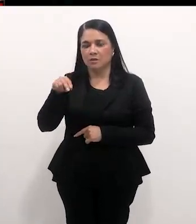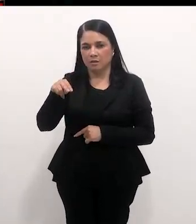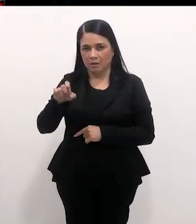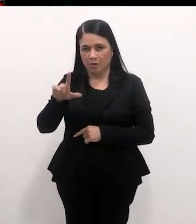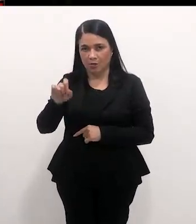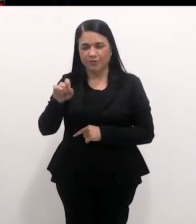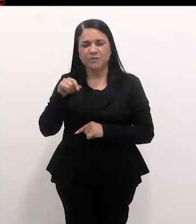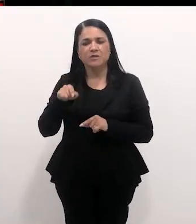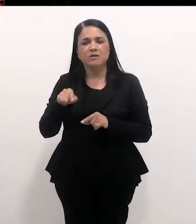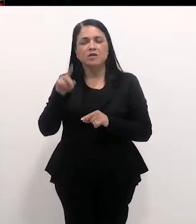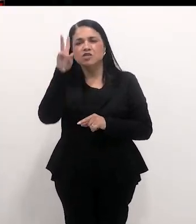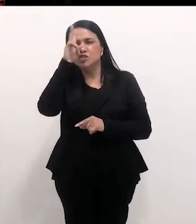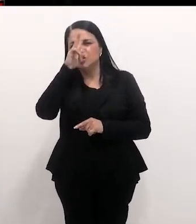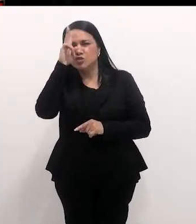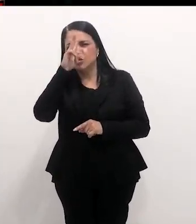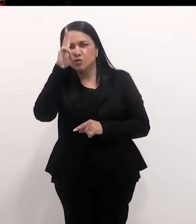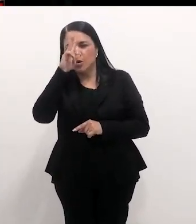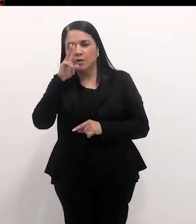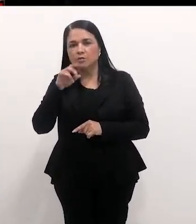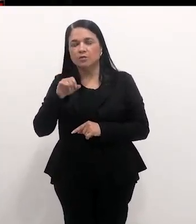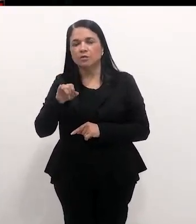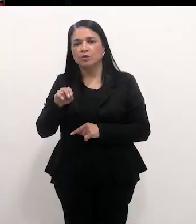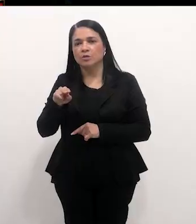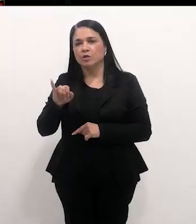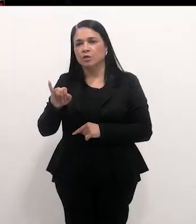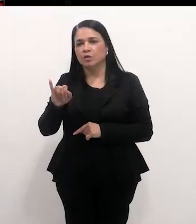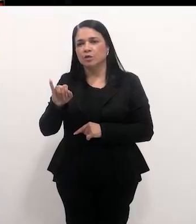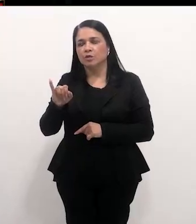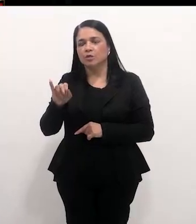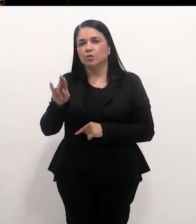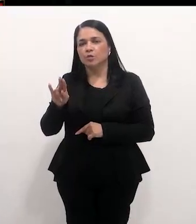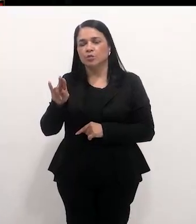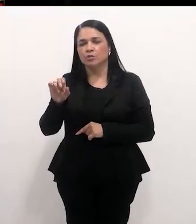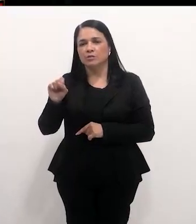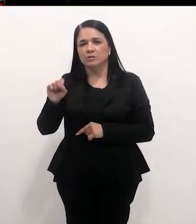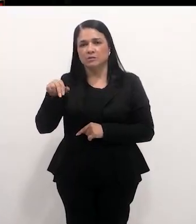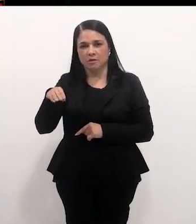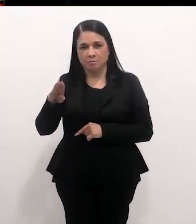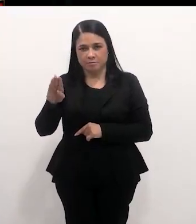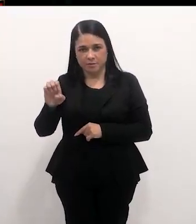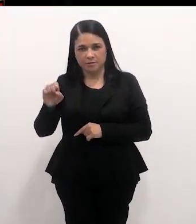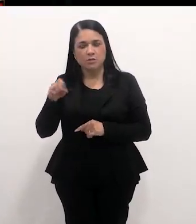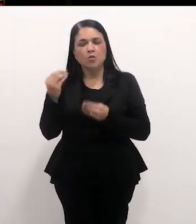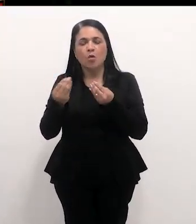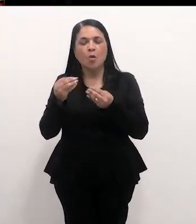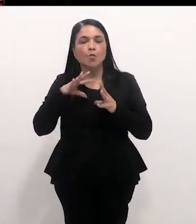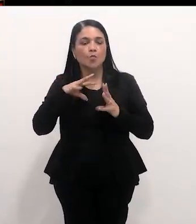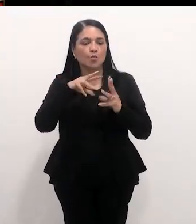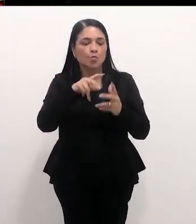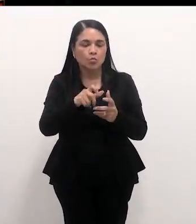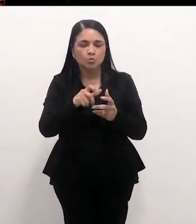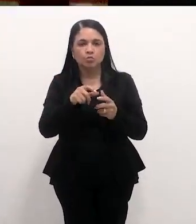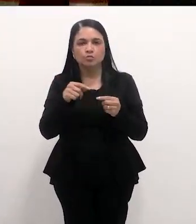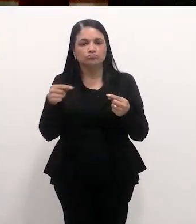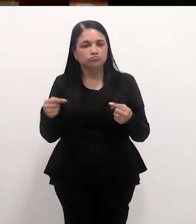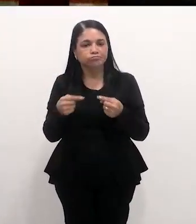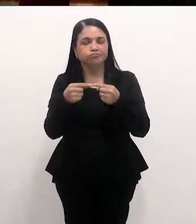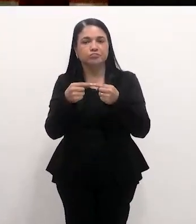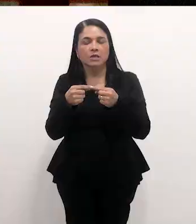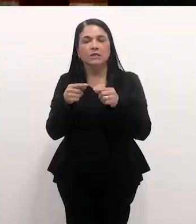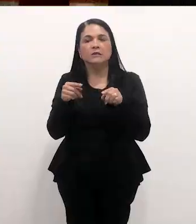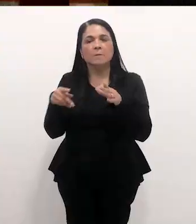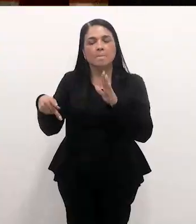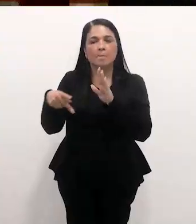queria, professor Busanello, que abordasse um pouquinho a questão histórica mesmo desse princípio, né, do ius sanguinis. Né? Como é que isso se situa em